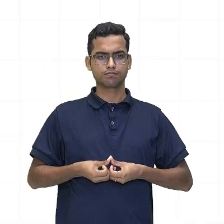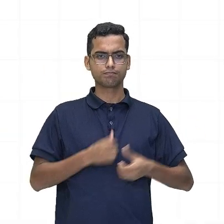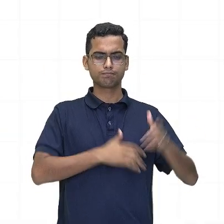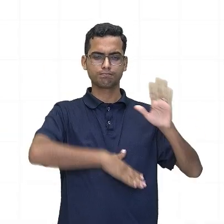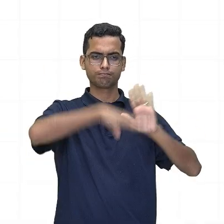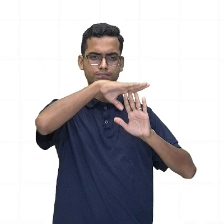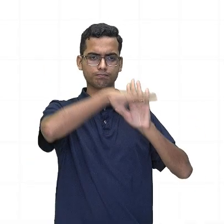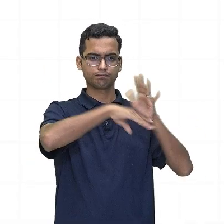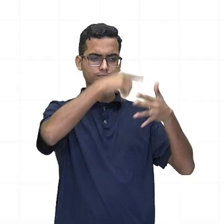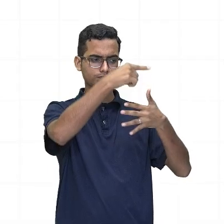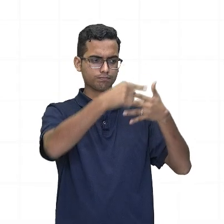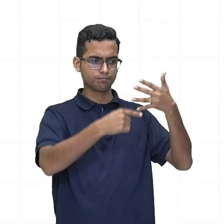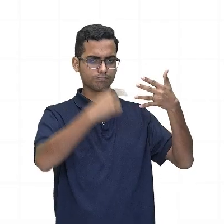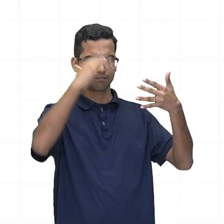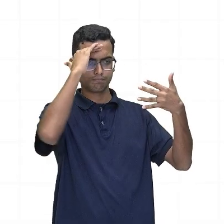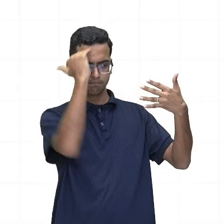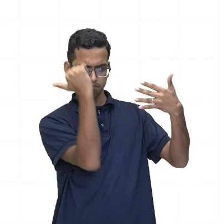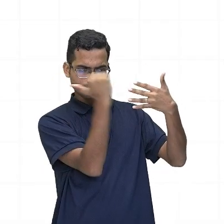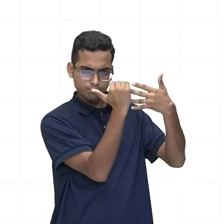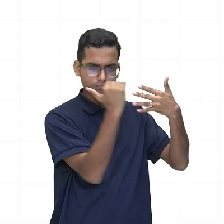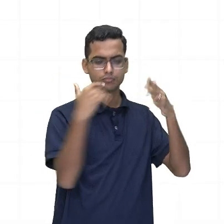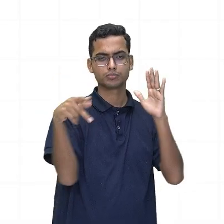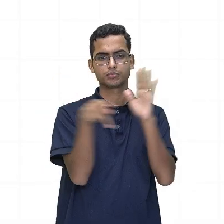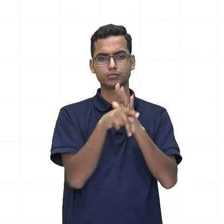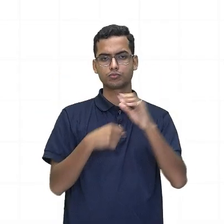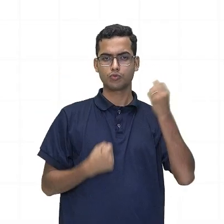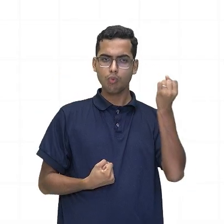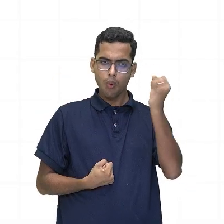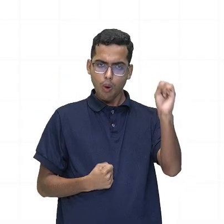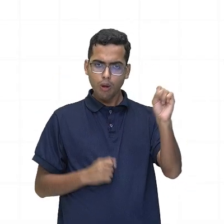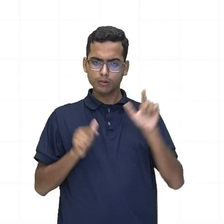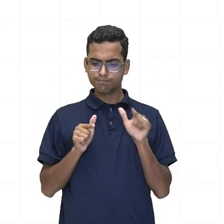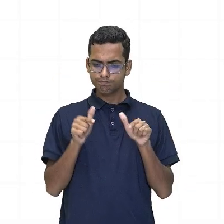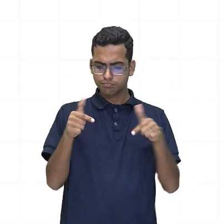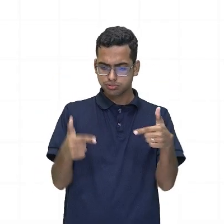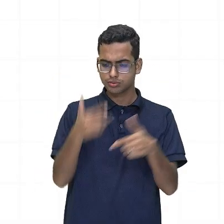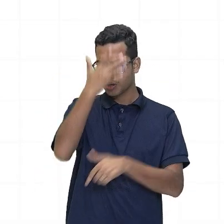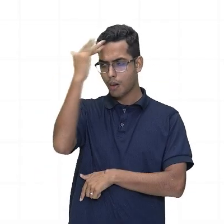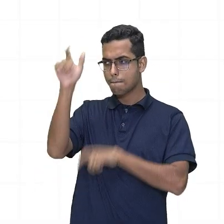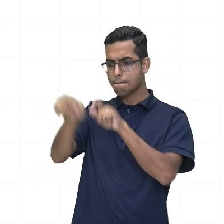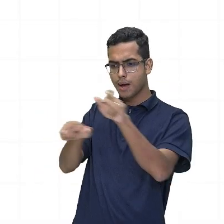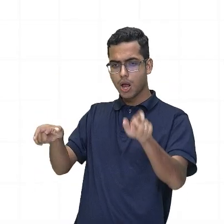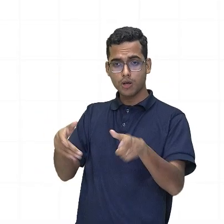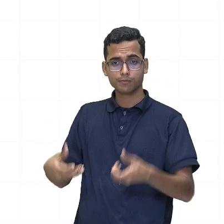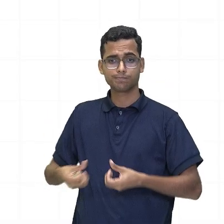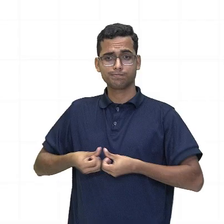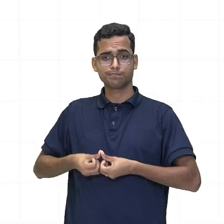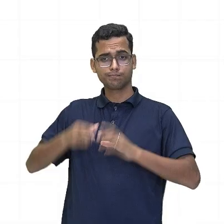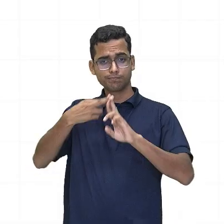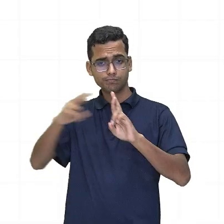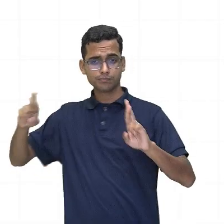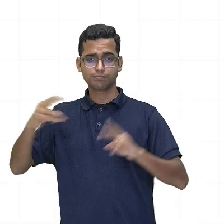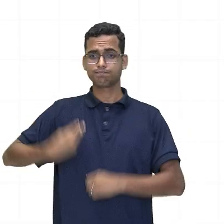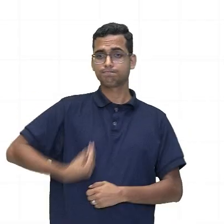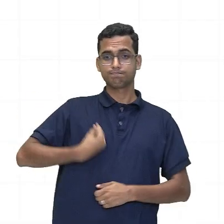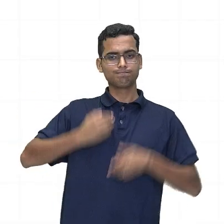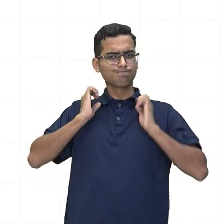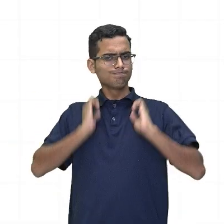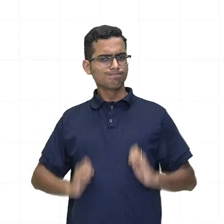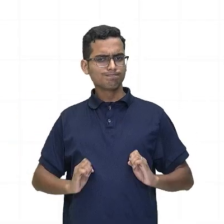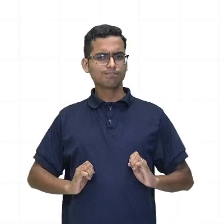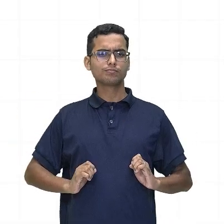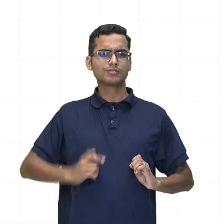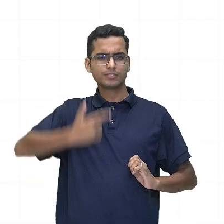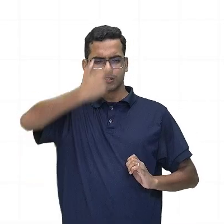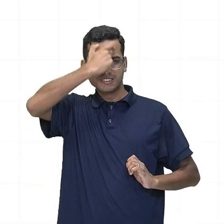Buda. Por meio dessas 8 práticas, o budista ele consegue ter uma vida ética, uma vida moral, e no